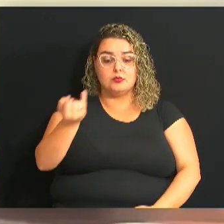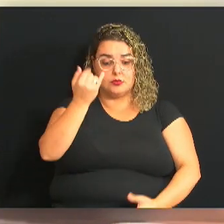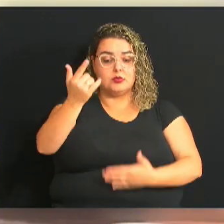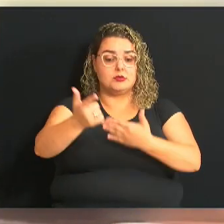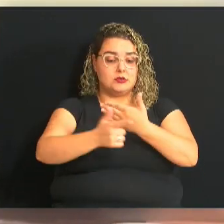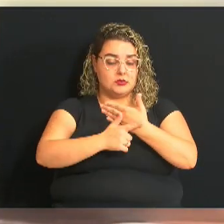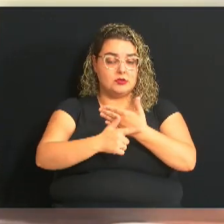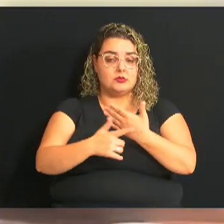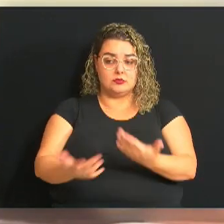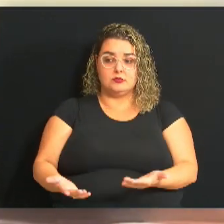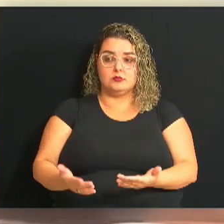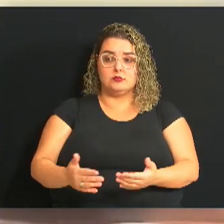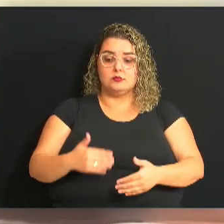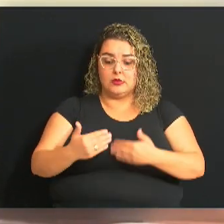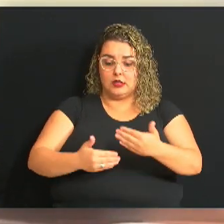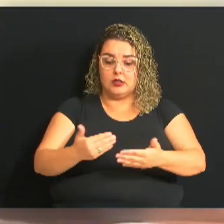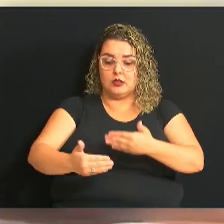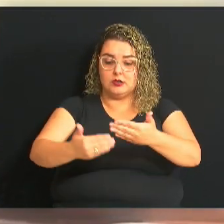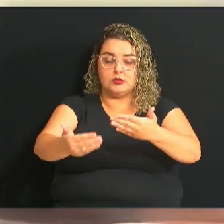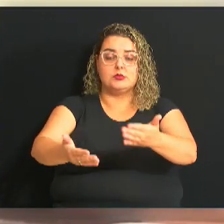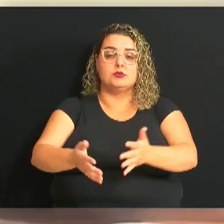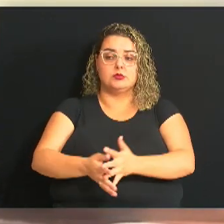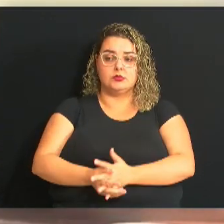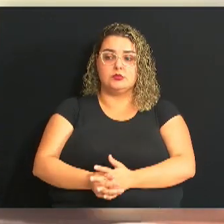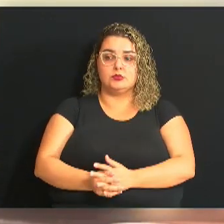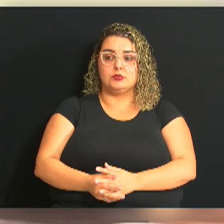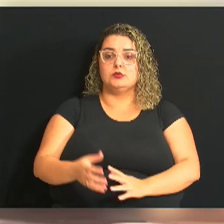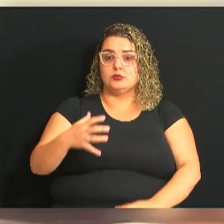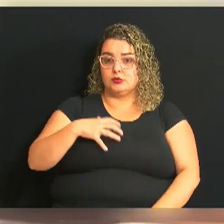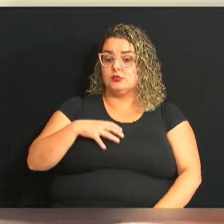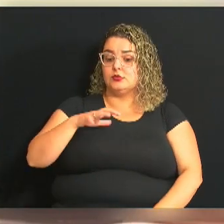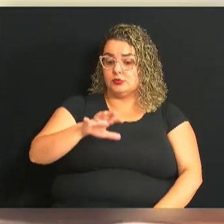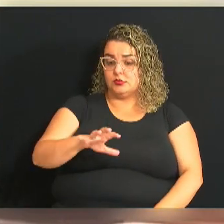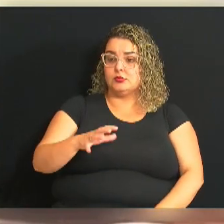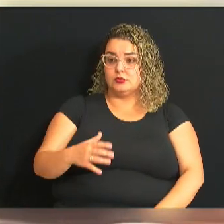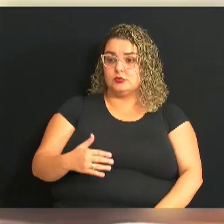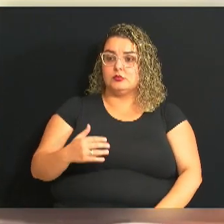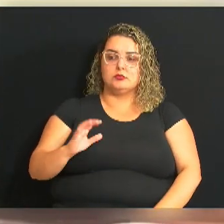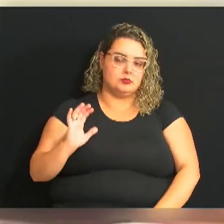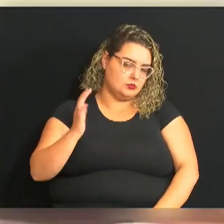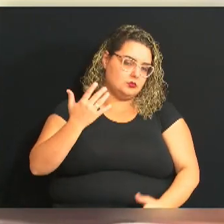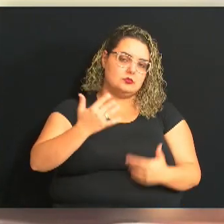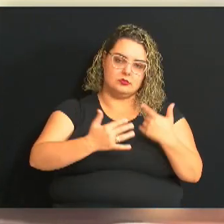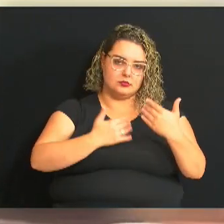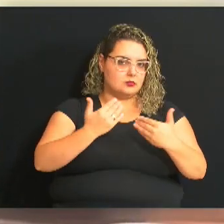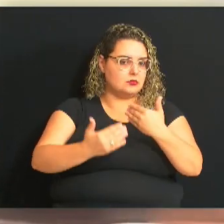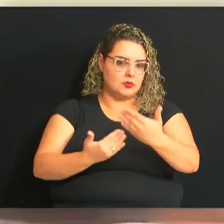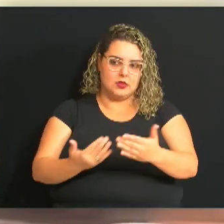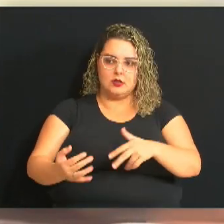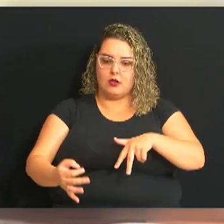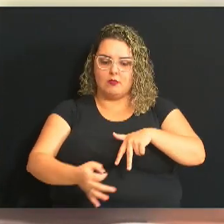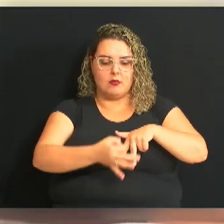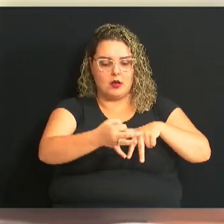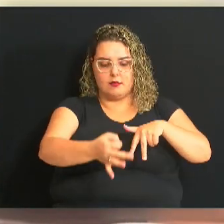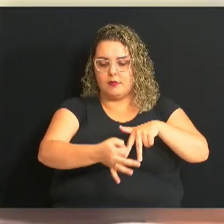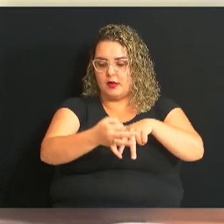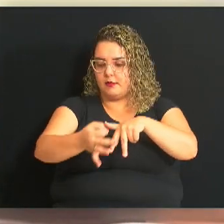e funcionando da forma que vem funcionando, dando seus pareceres,